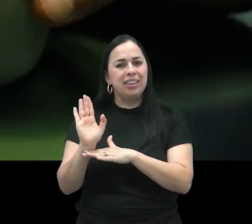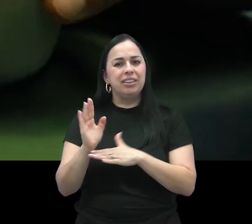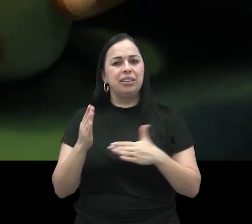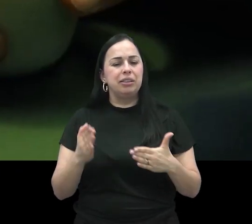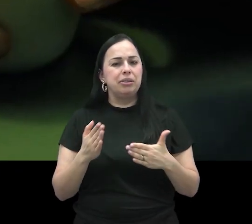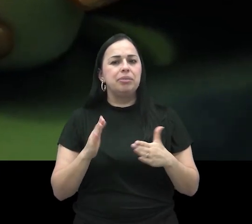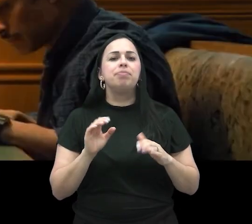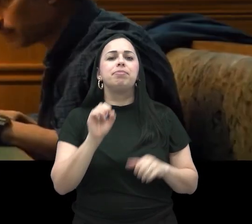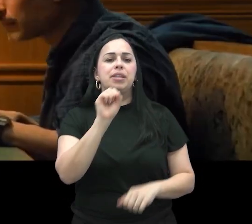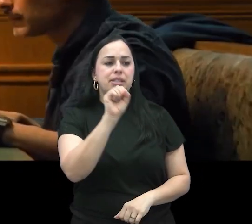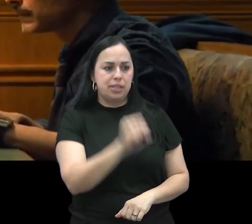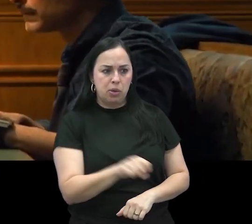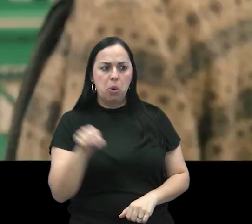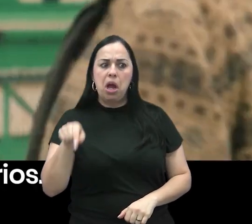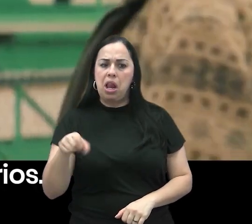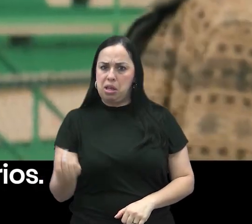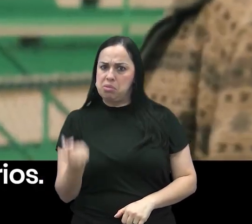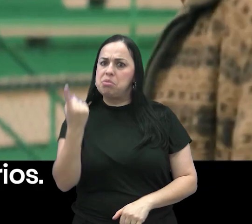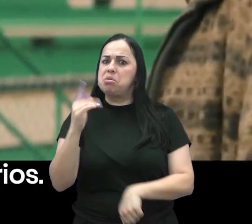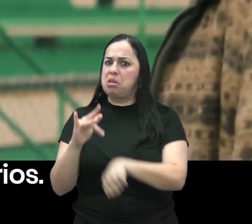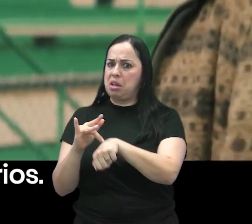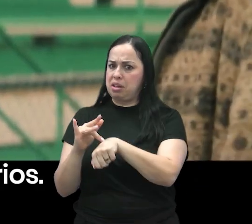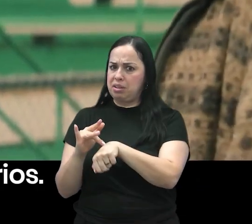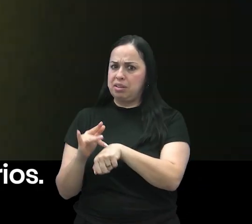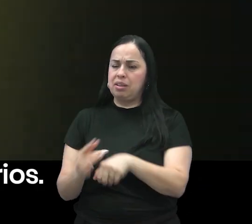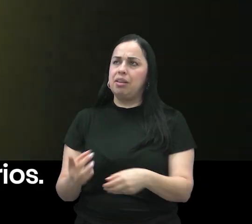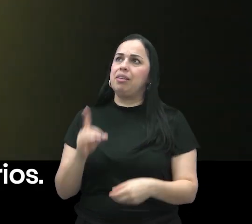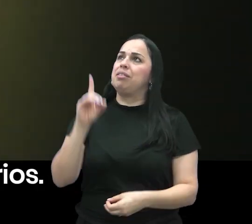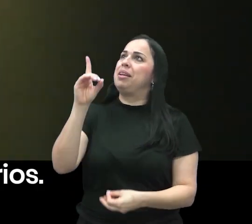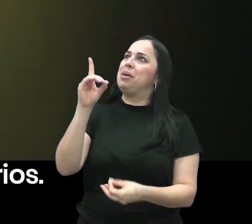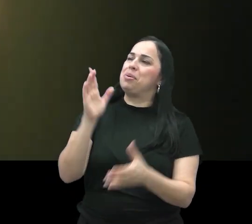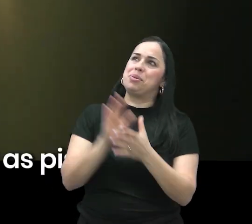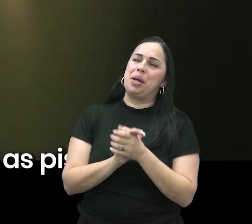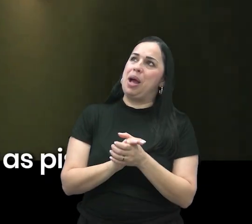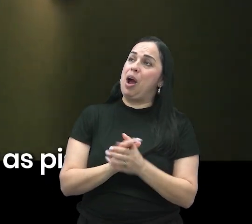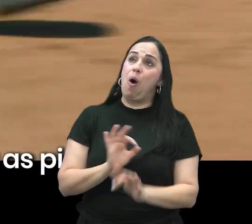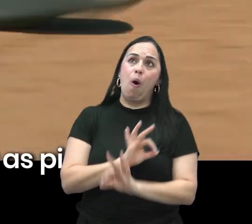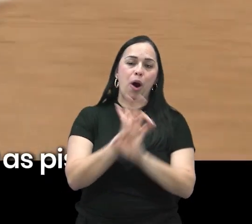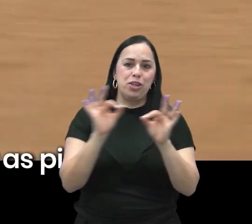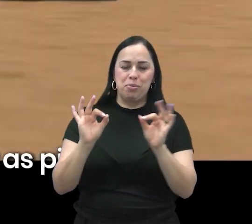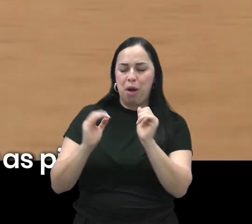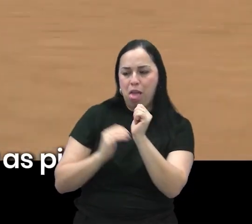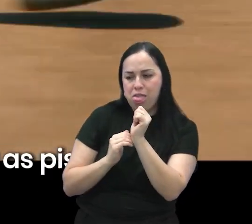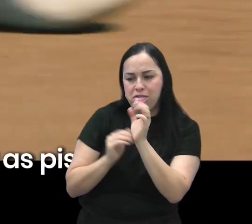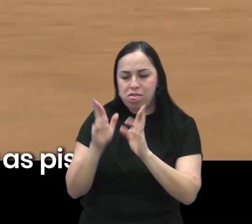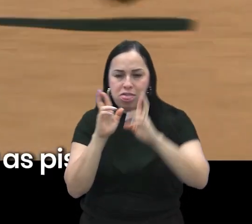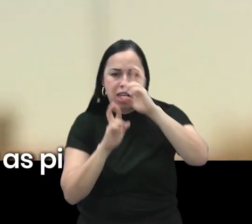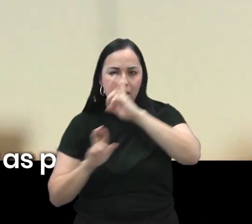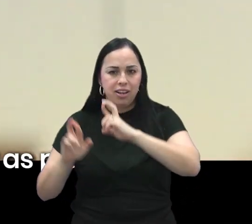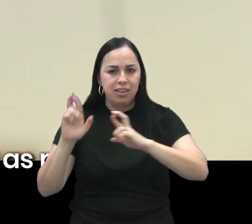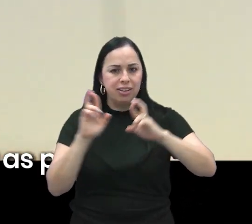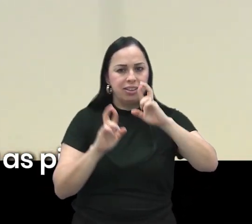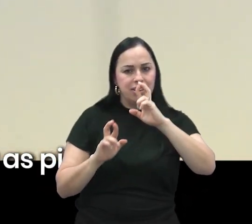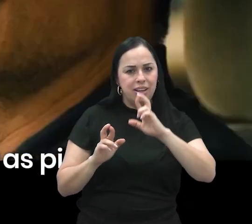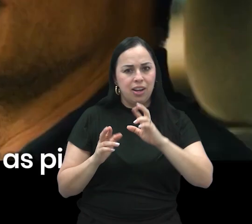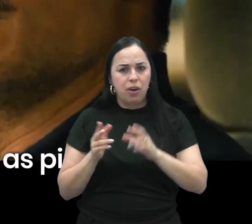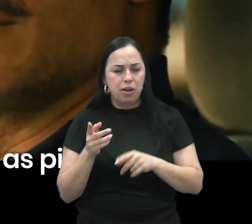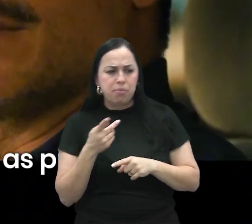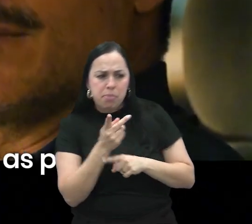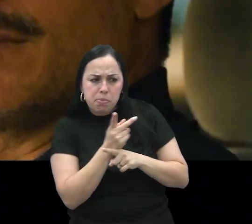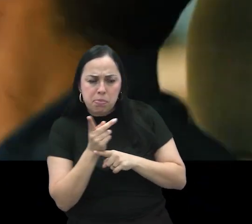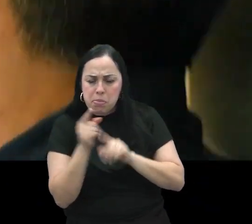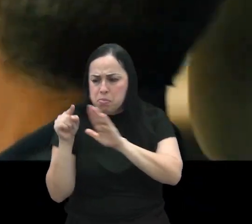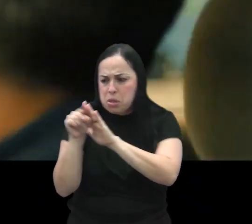This is weird. God, I love good mysteries. Sometimes in life, you just gotta follow the clues wherever they take